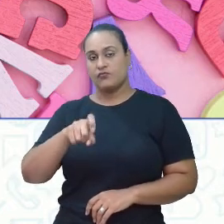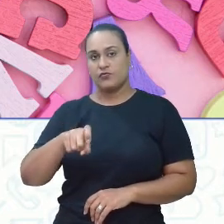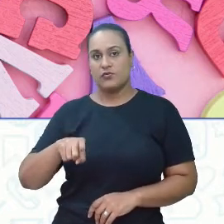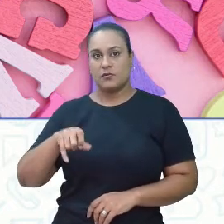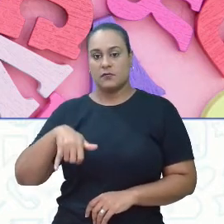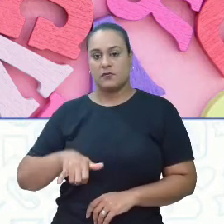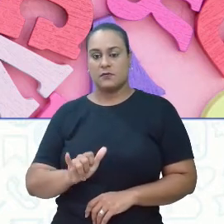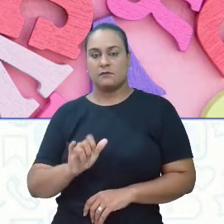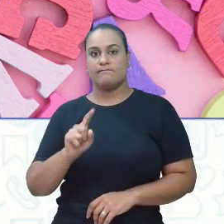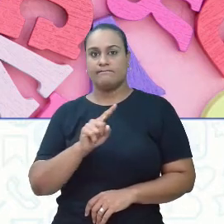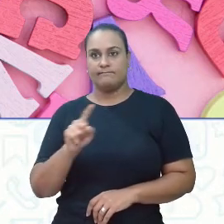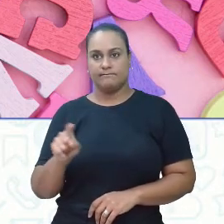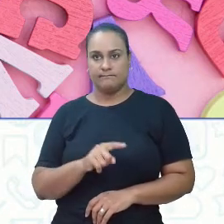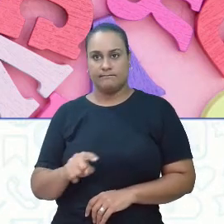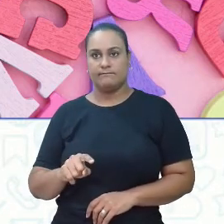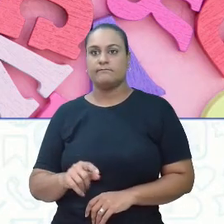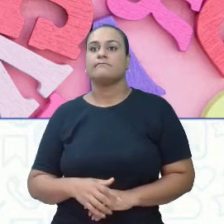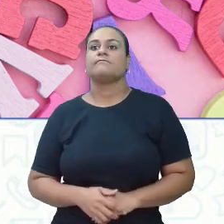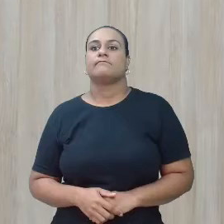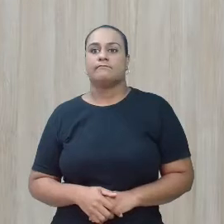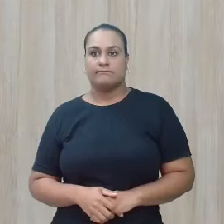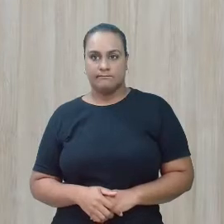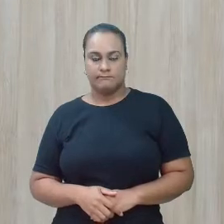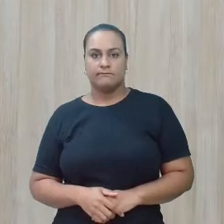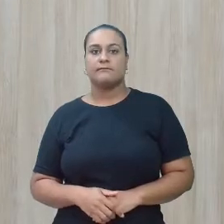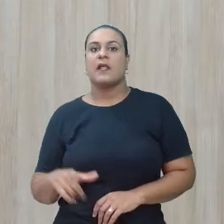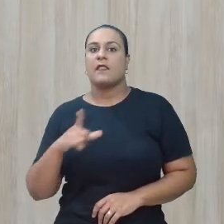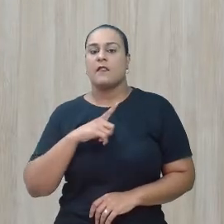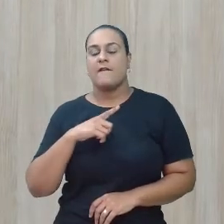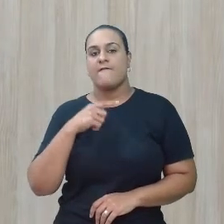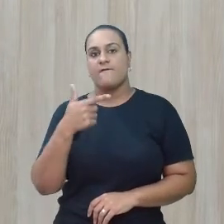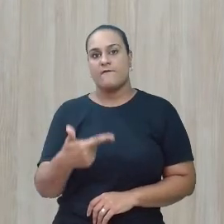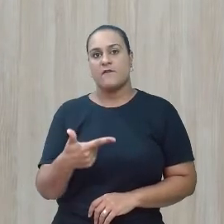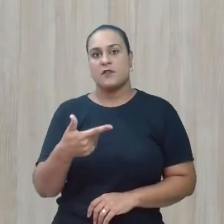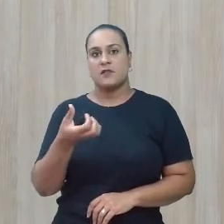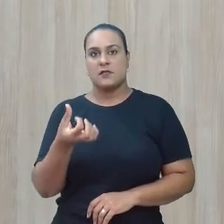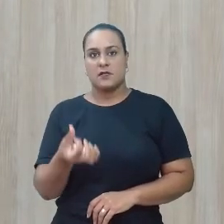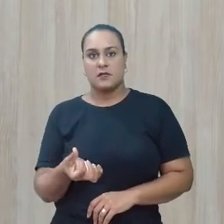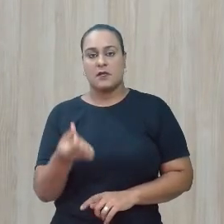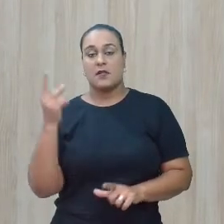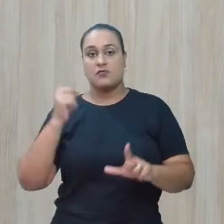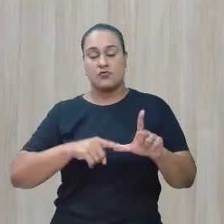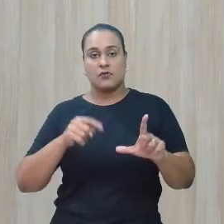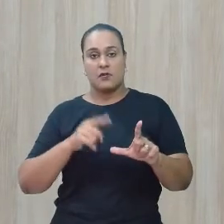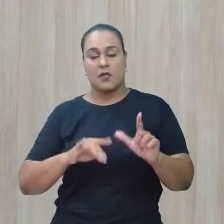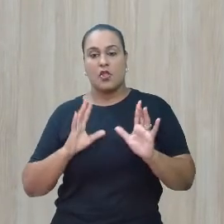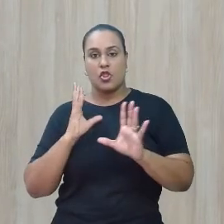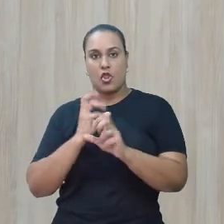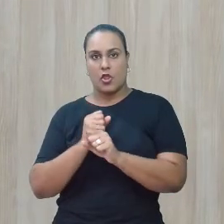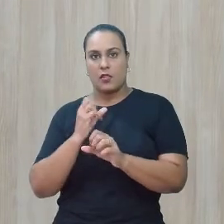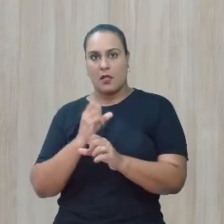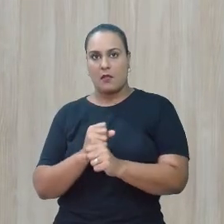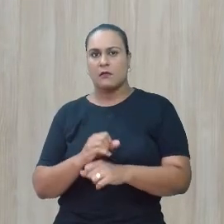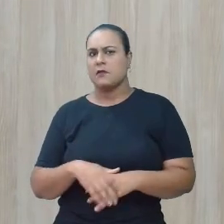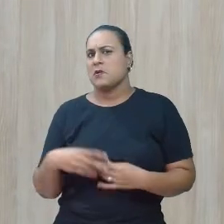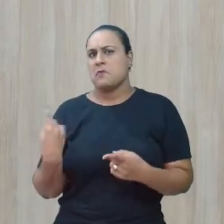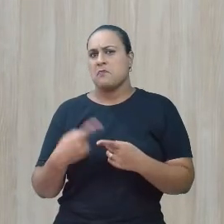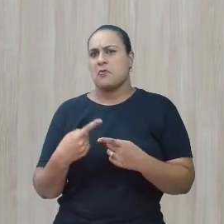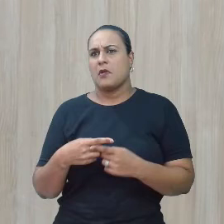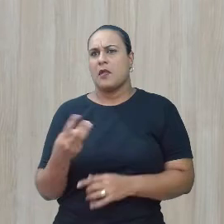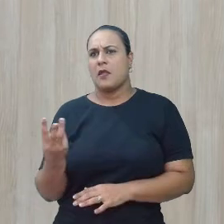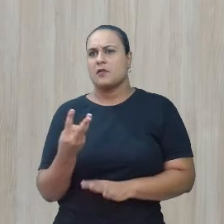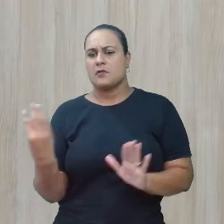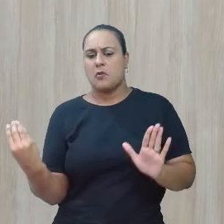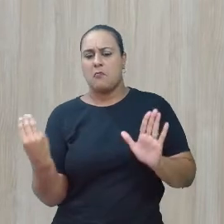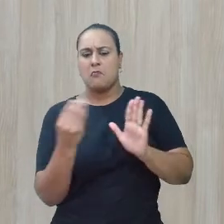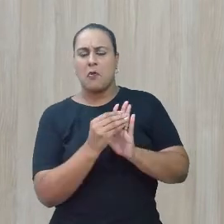Y e Z. O nosso alfabeto passou agora a ter 26 letras. E aí, por que essas letras foram